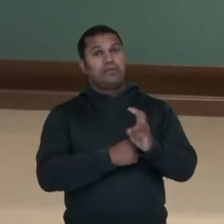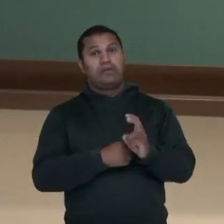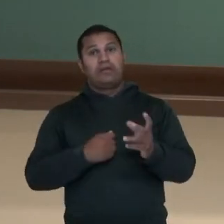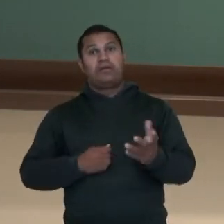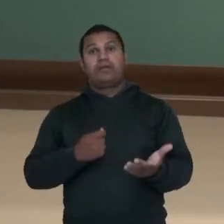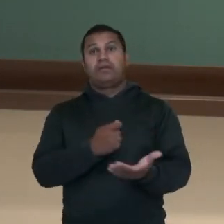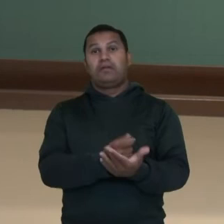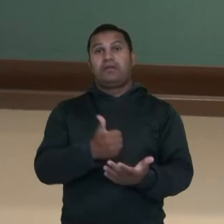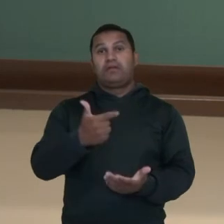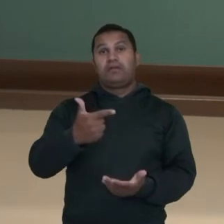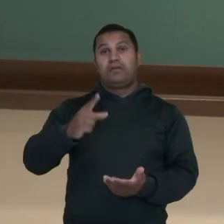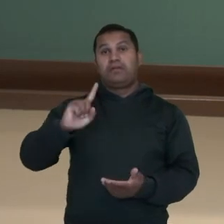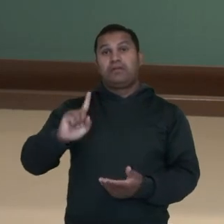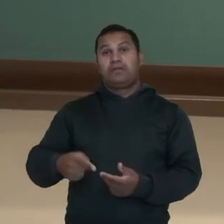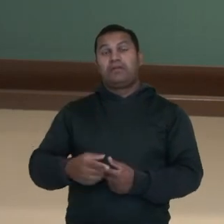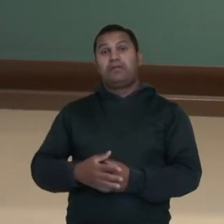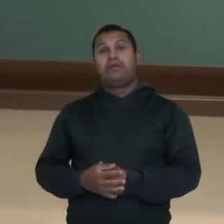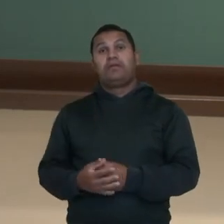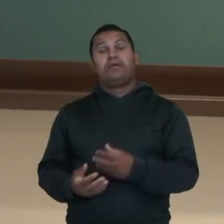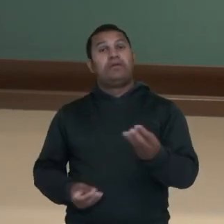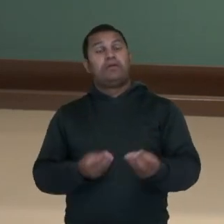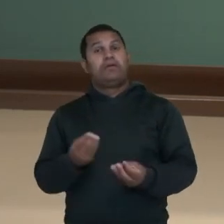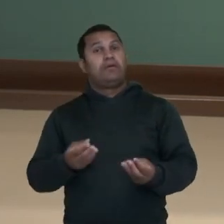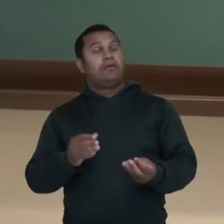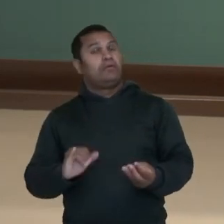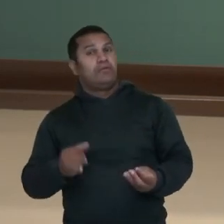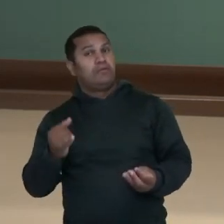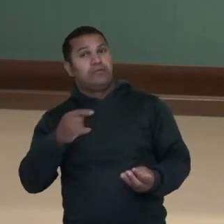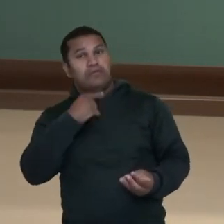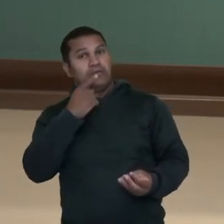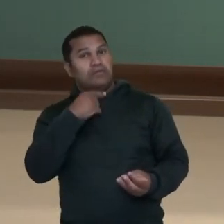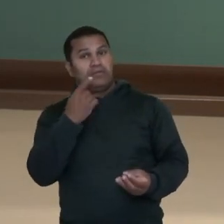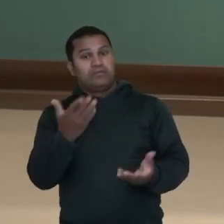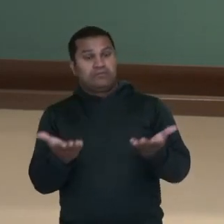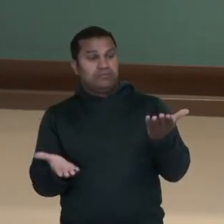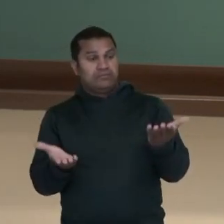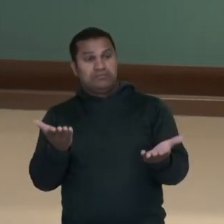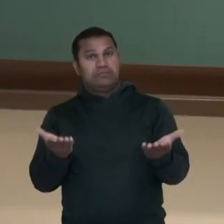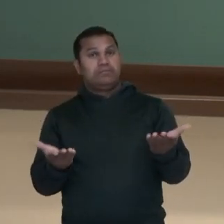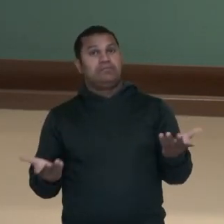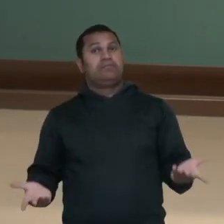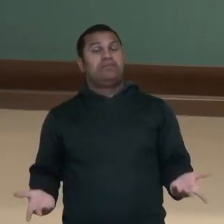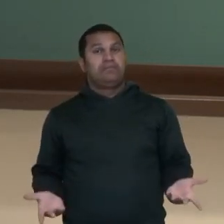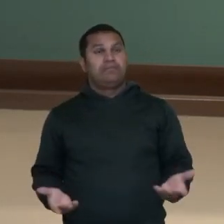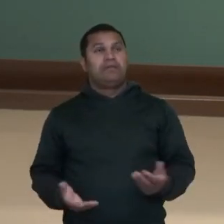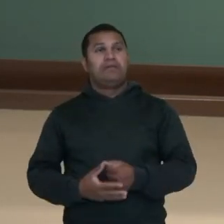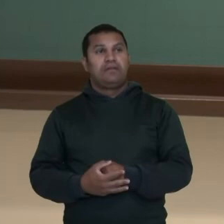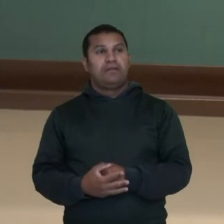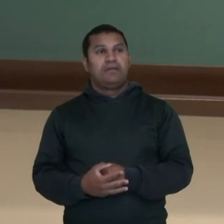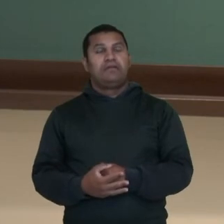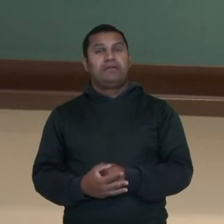juros realmente não compensa. A gente tem que sentar e analisar um pouquinho as situações, beleza?